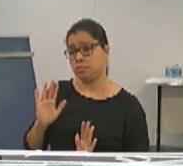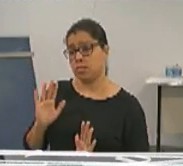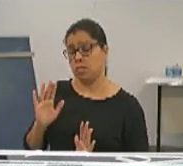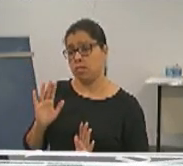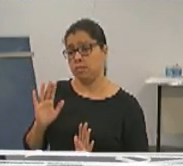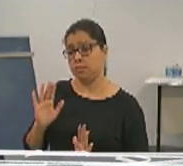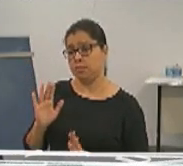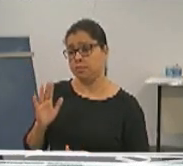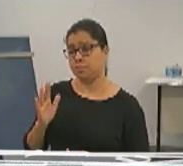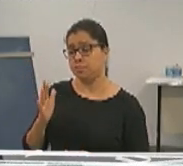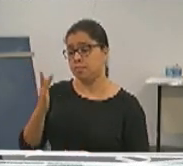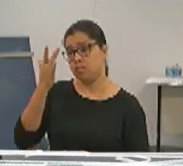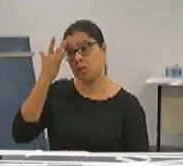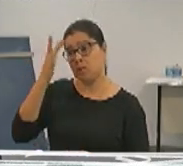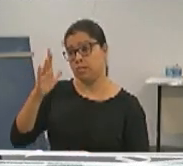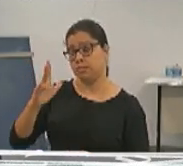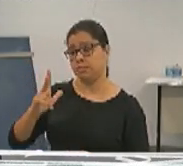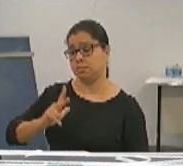eu acredito que,